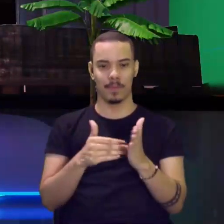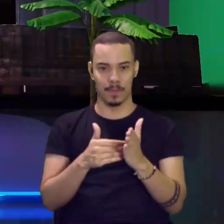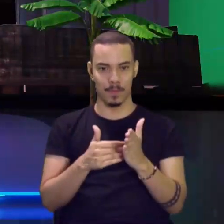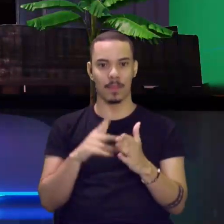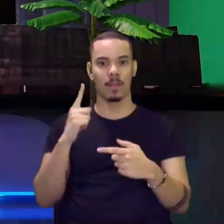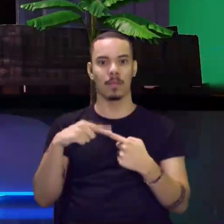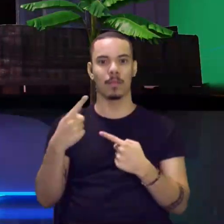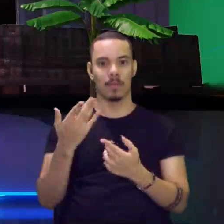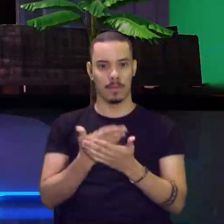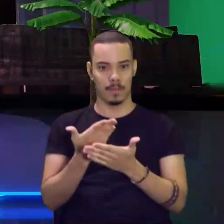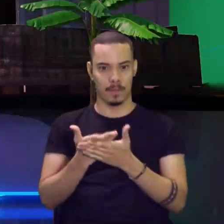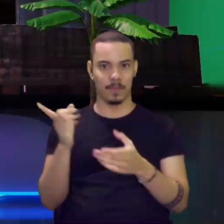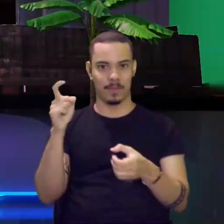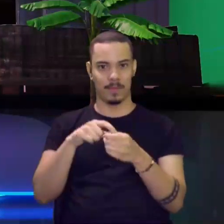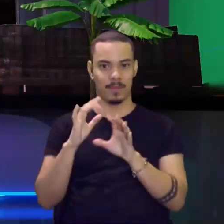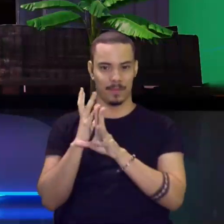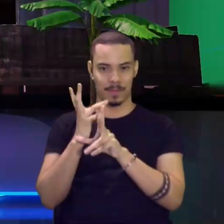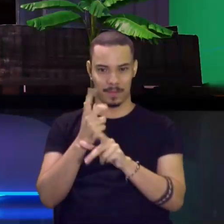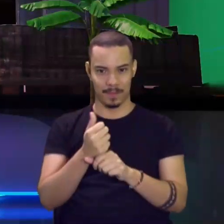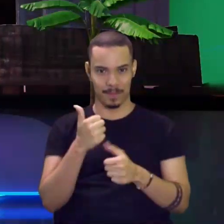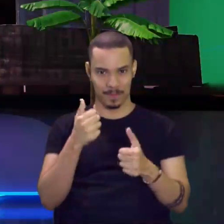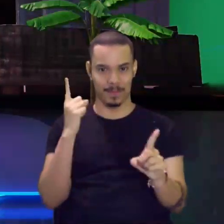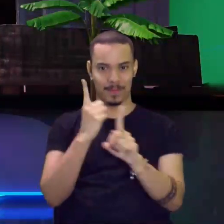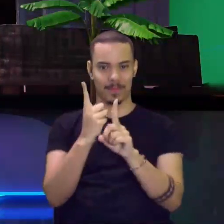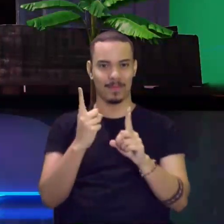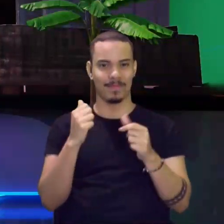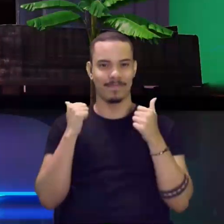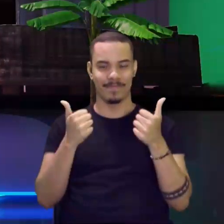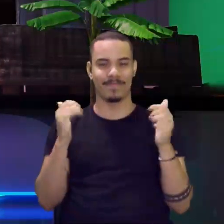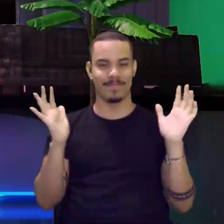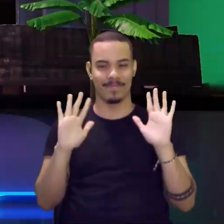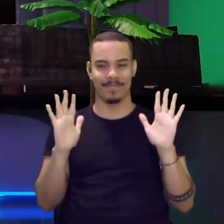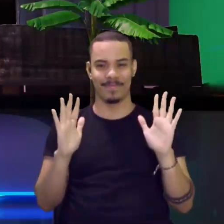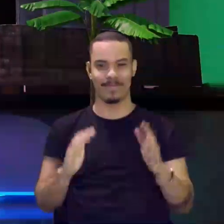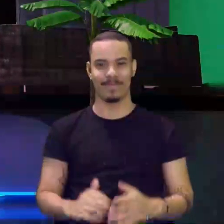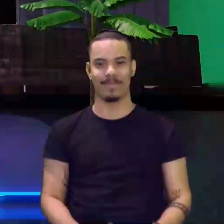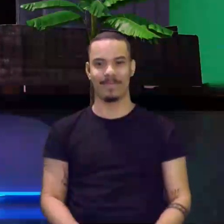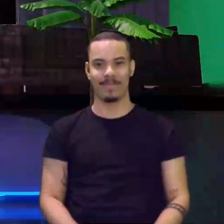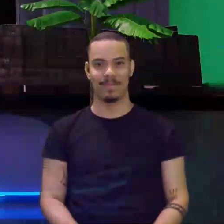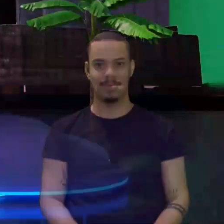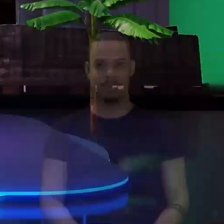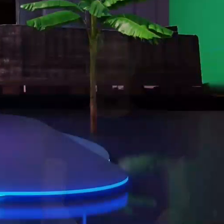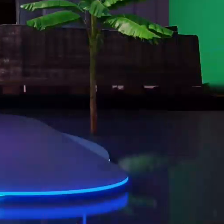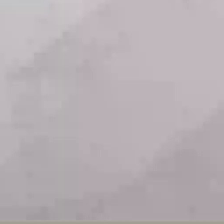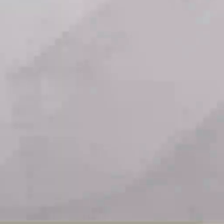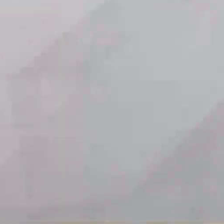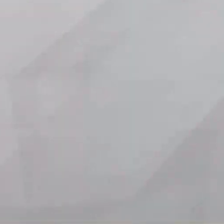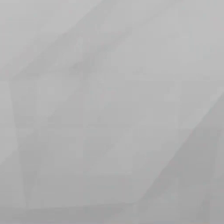Daqui a pouco a gente volta aí para uma revisão. A gente se encontra aí, galera. Valeu, até Fechou, mais. valeu. Tchau. Abraço.